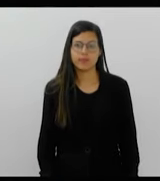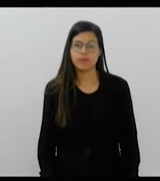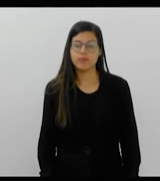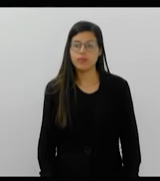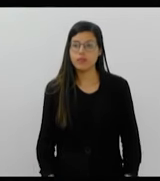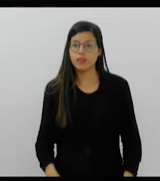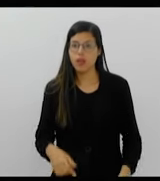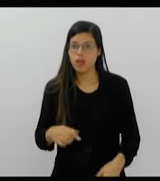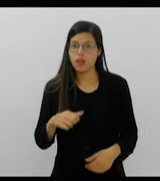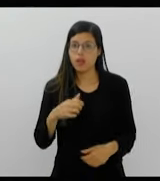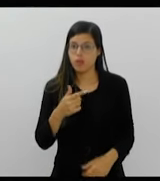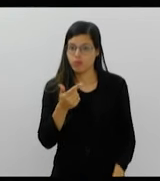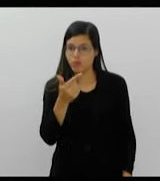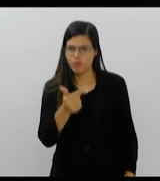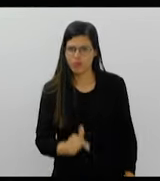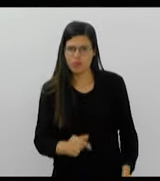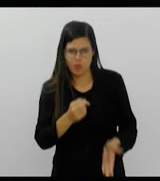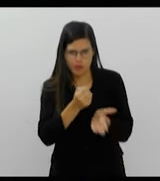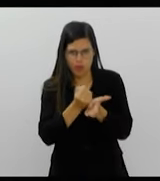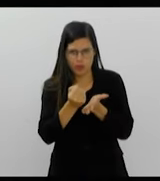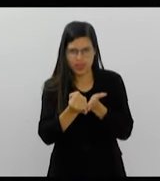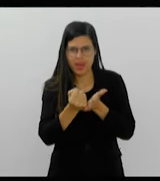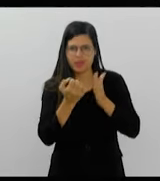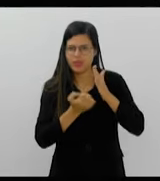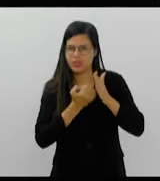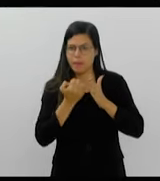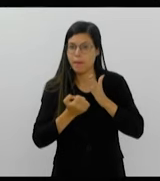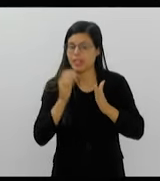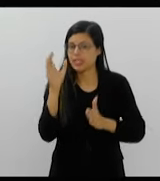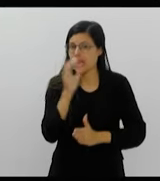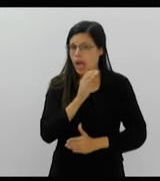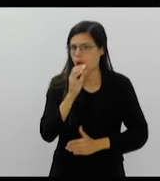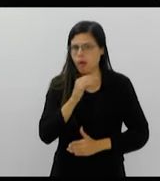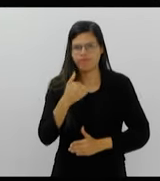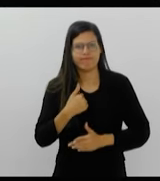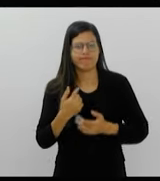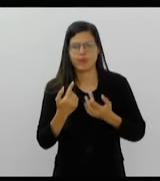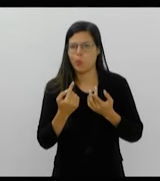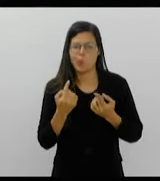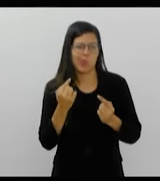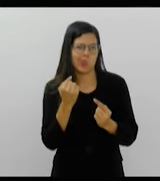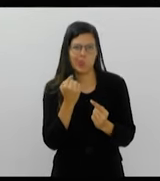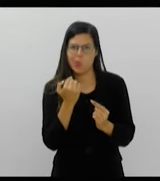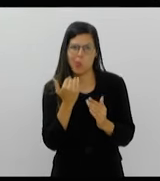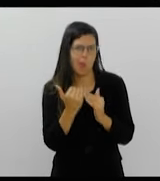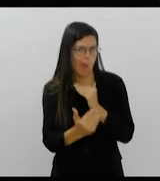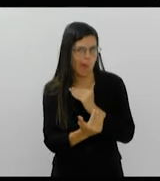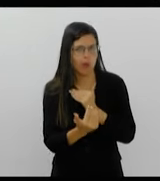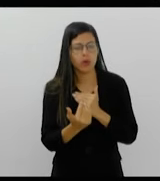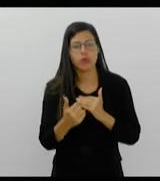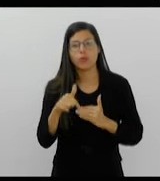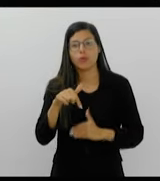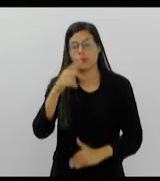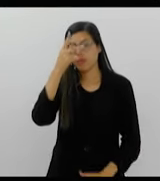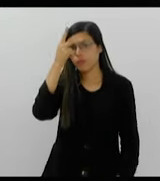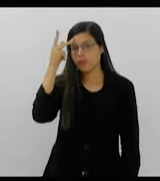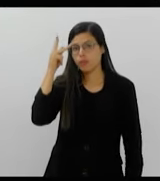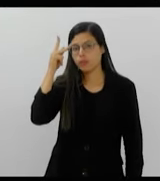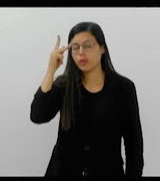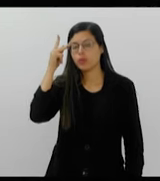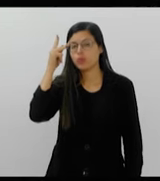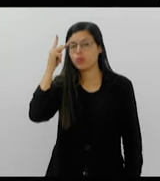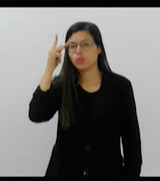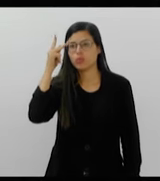renovação precipitada, que eu sou contra, destas concessões, seja por pressões fiscais